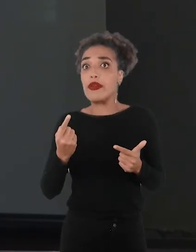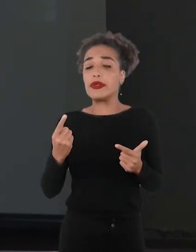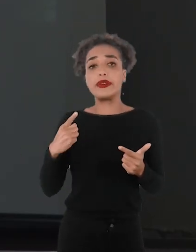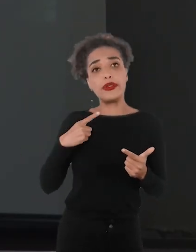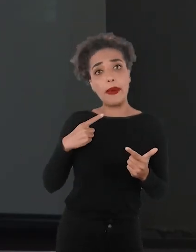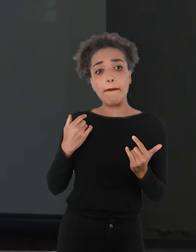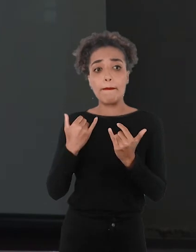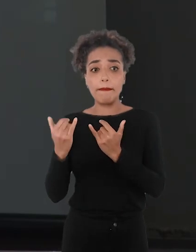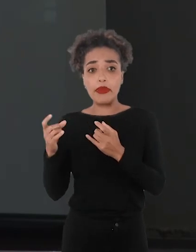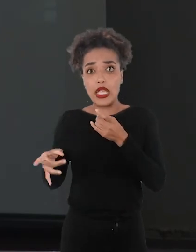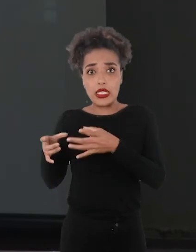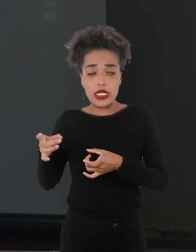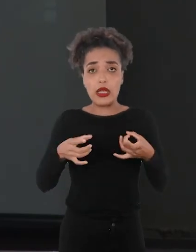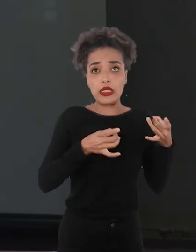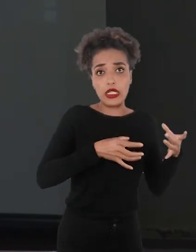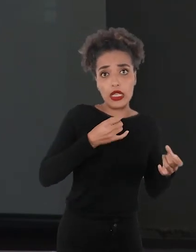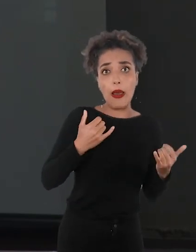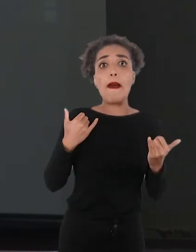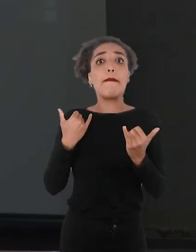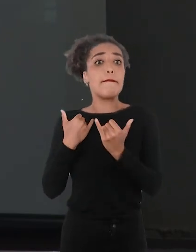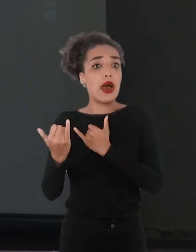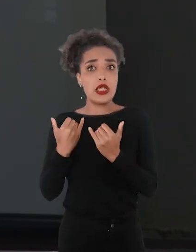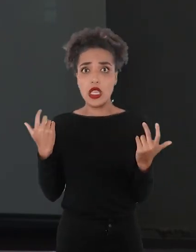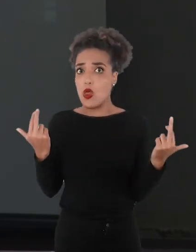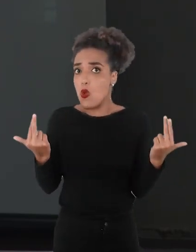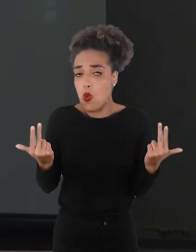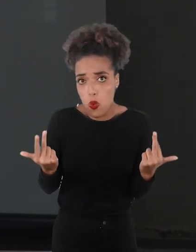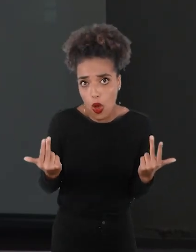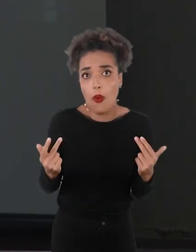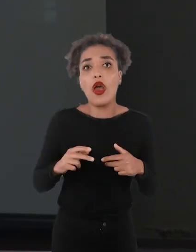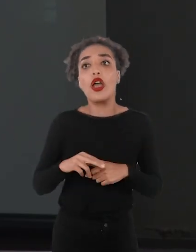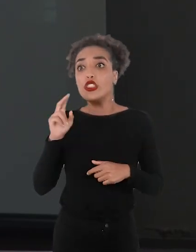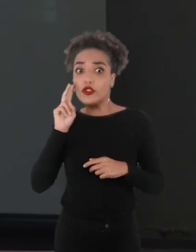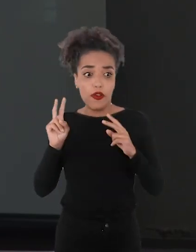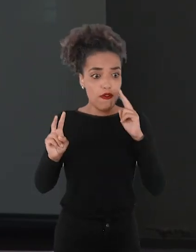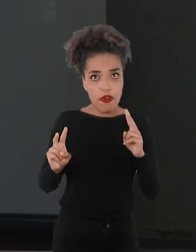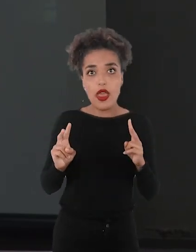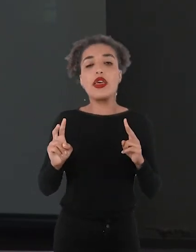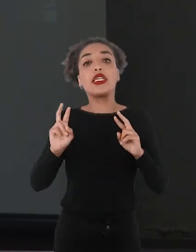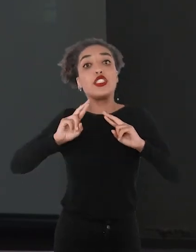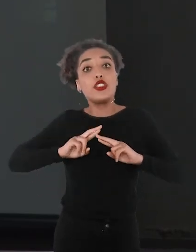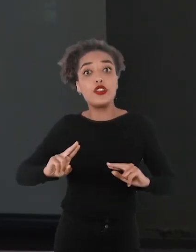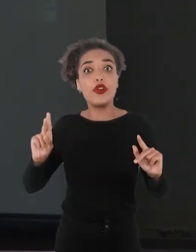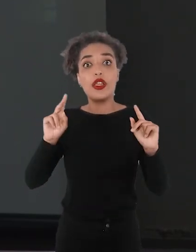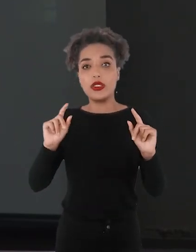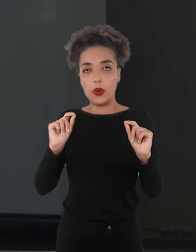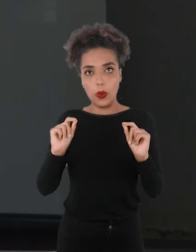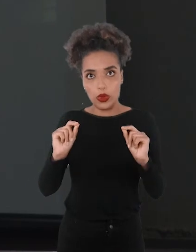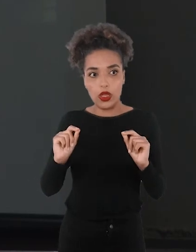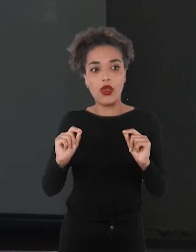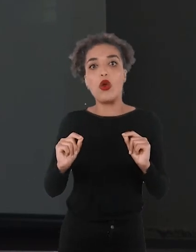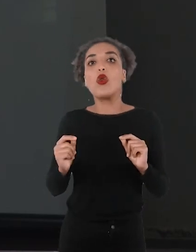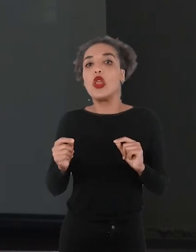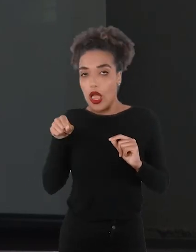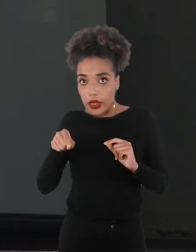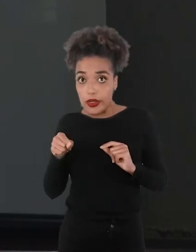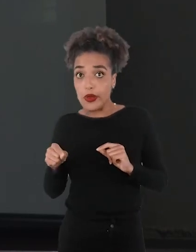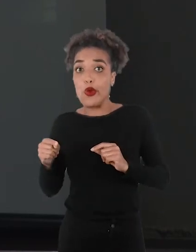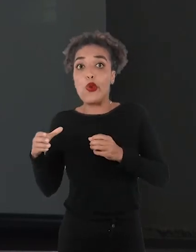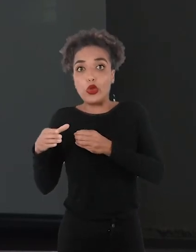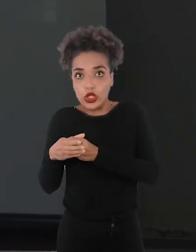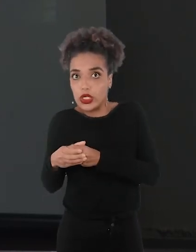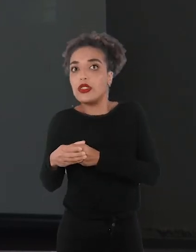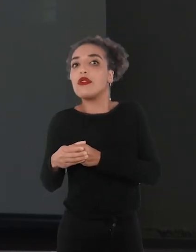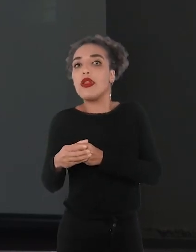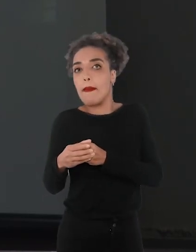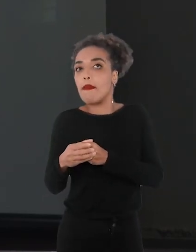diferenças, são pequenas, e essas diferenças apontam para o fato de que os cotistas têm